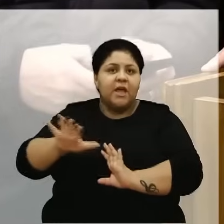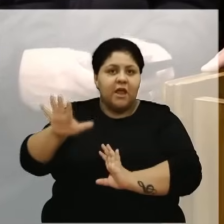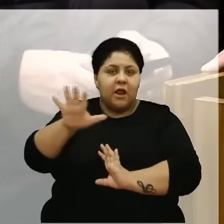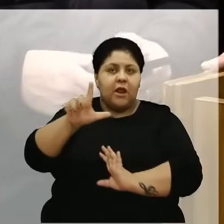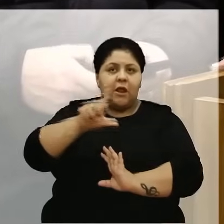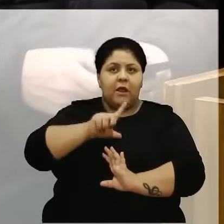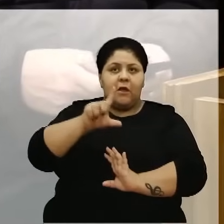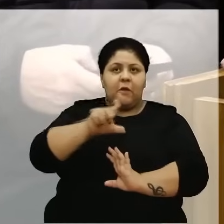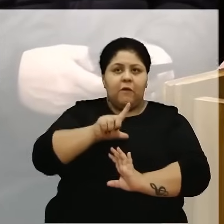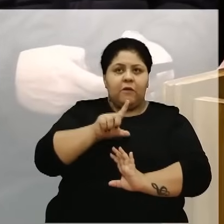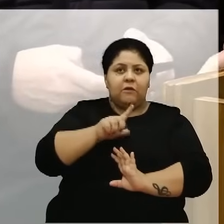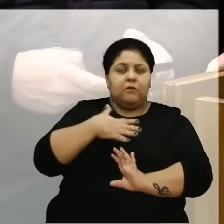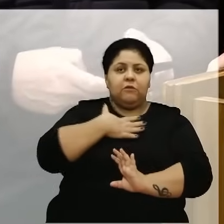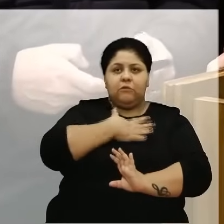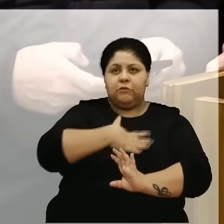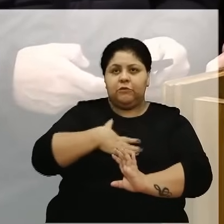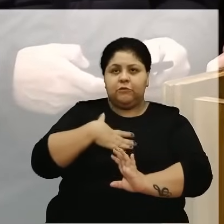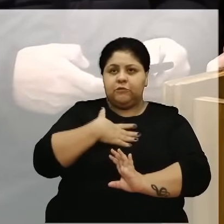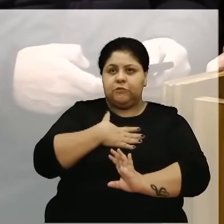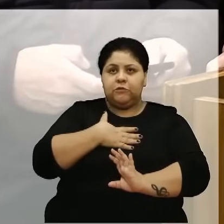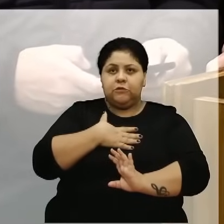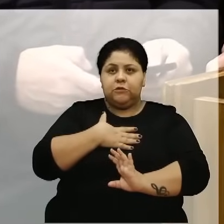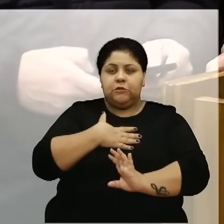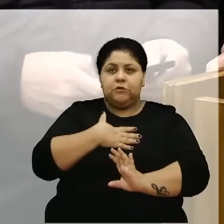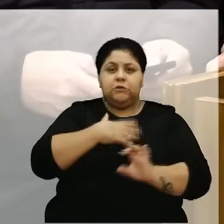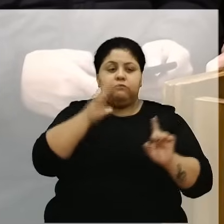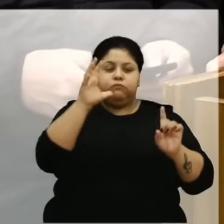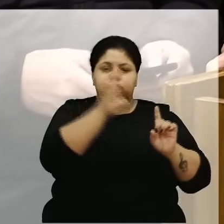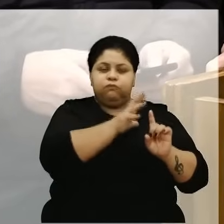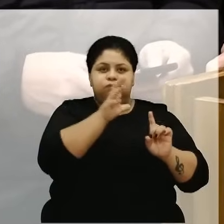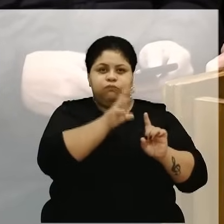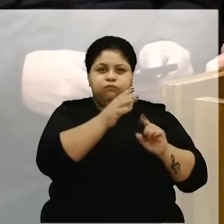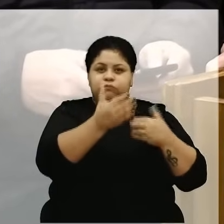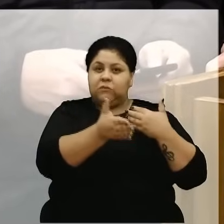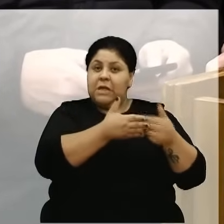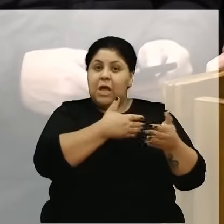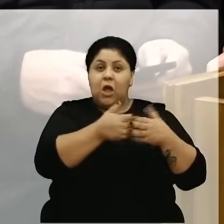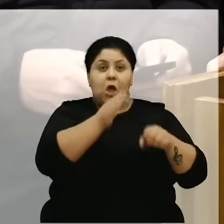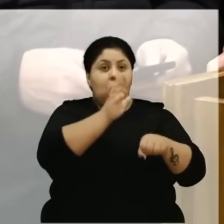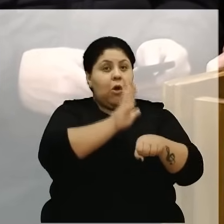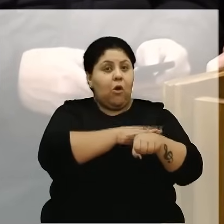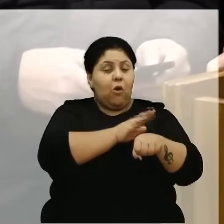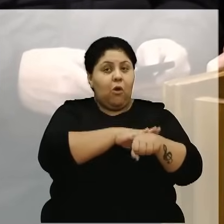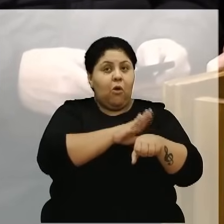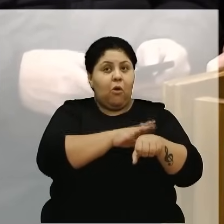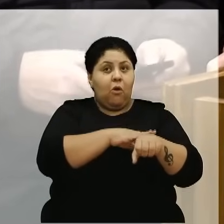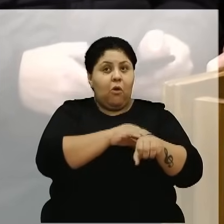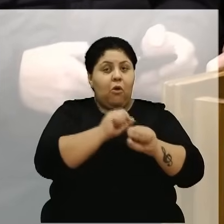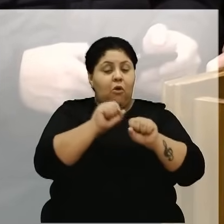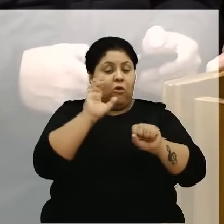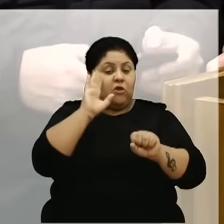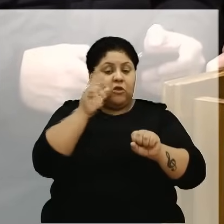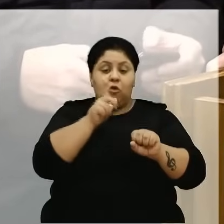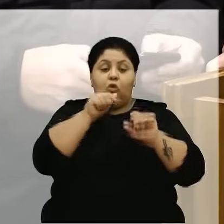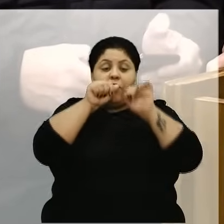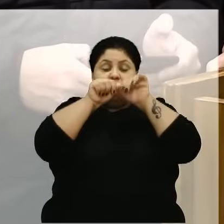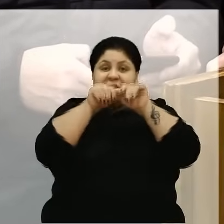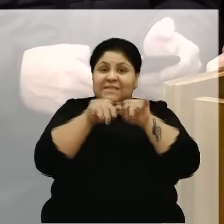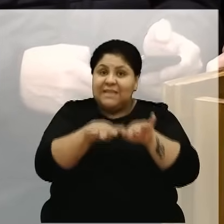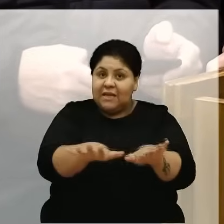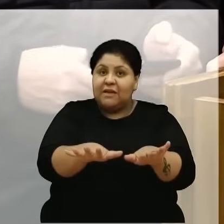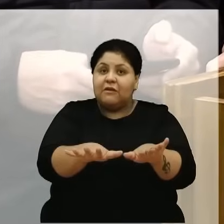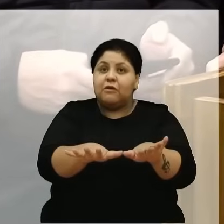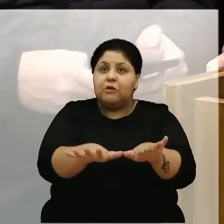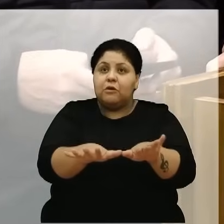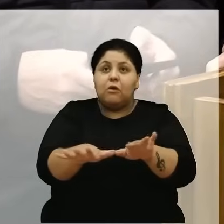de transmissão de alta tensão. A qualquer momento, se ocorrer o deslizamento, ela